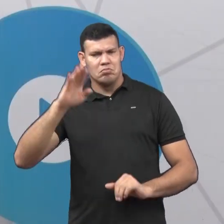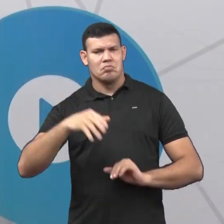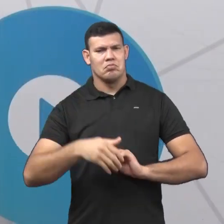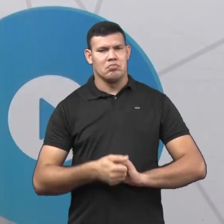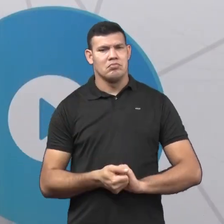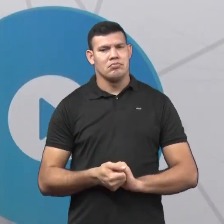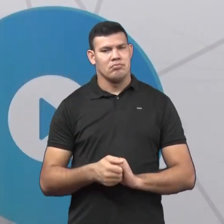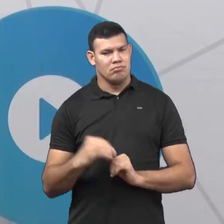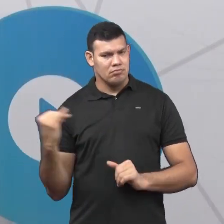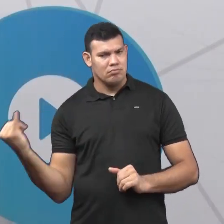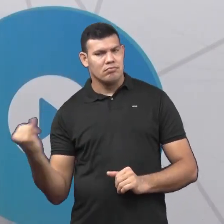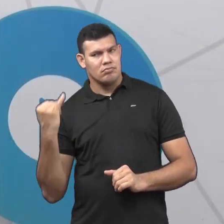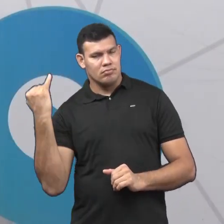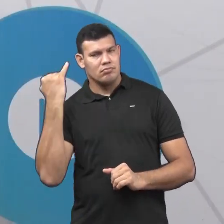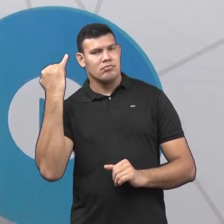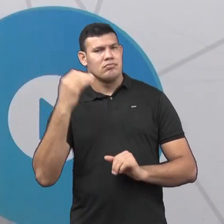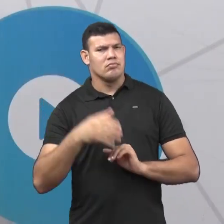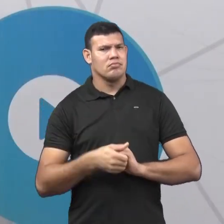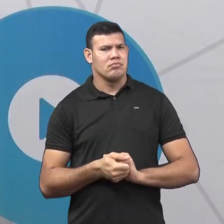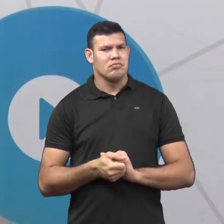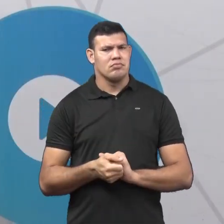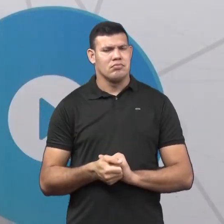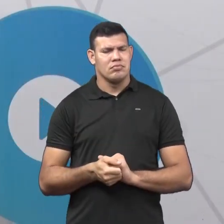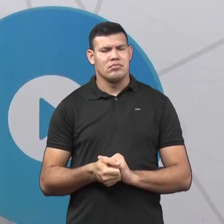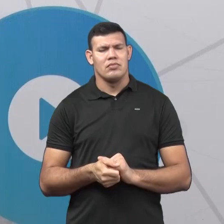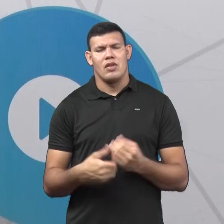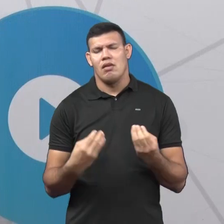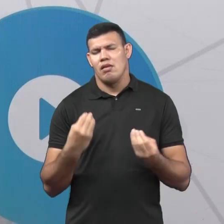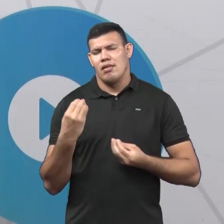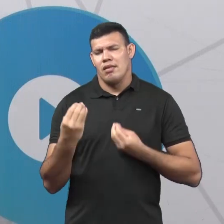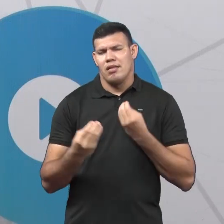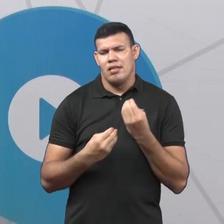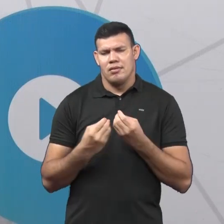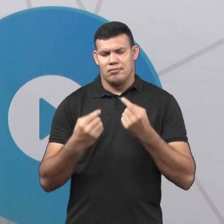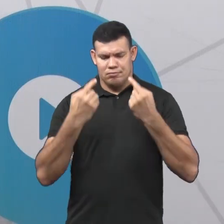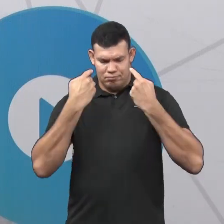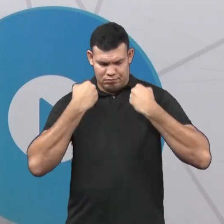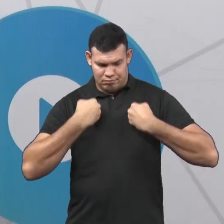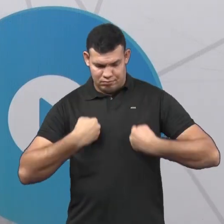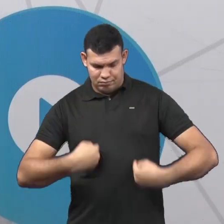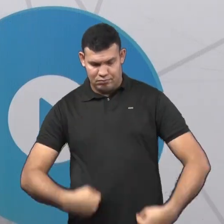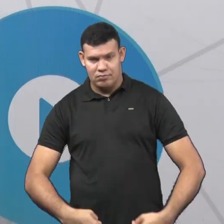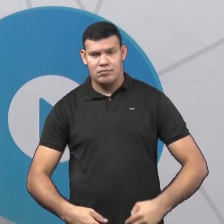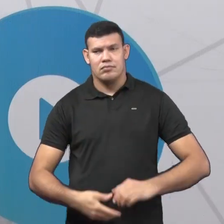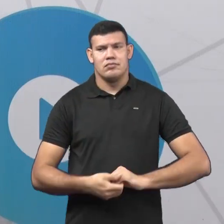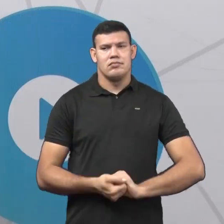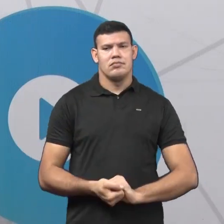defesa. Vai estar relacionado a algum movimento específico para defender o nosso corpo.